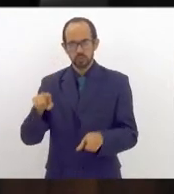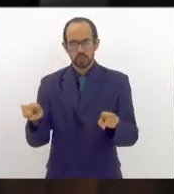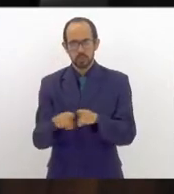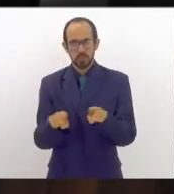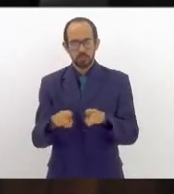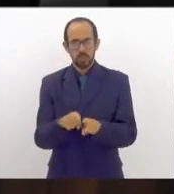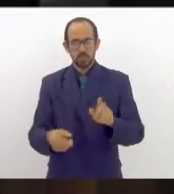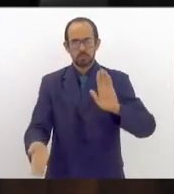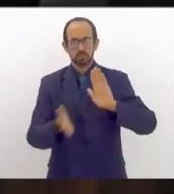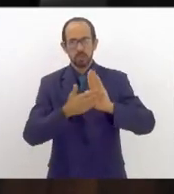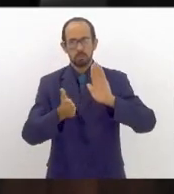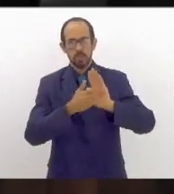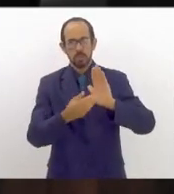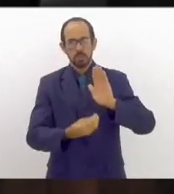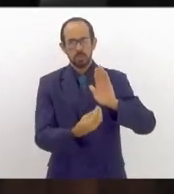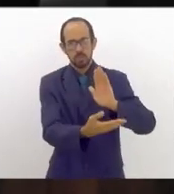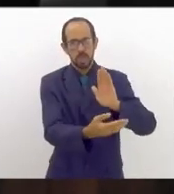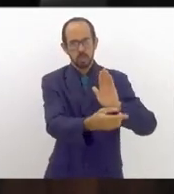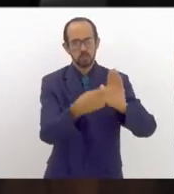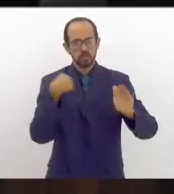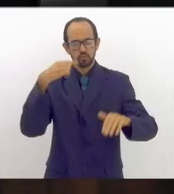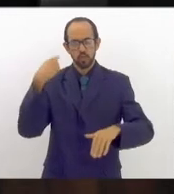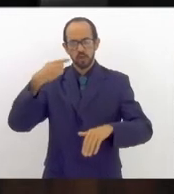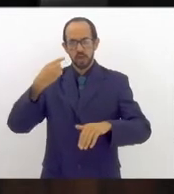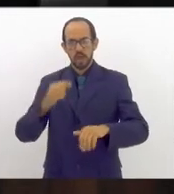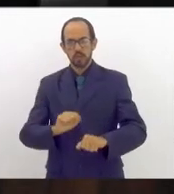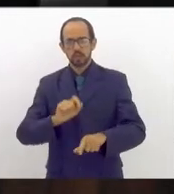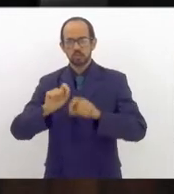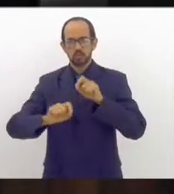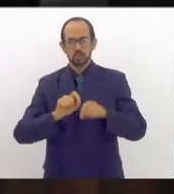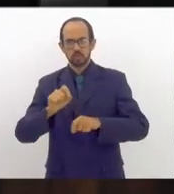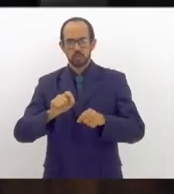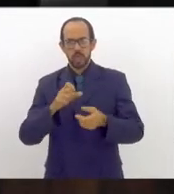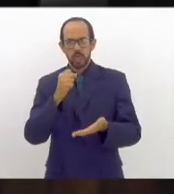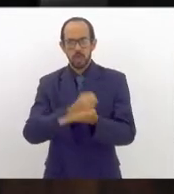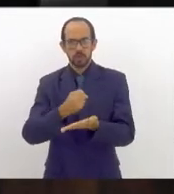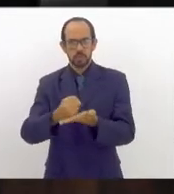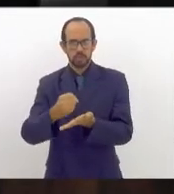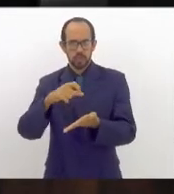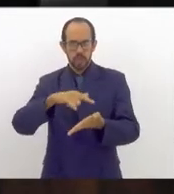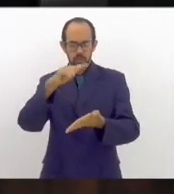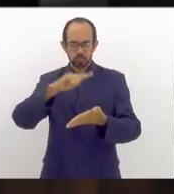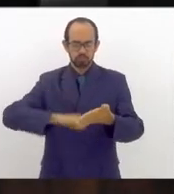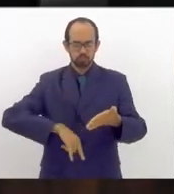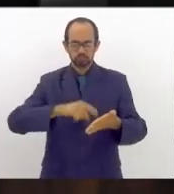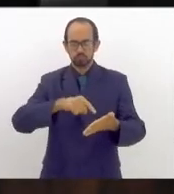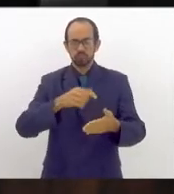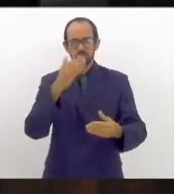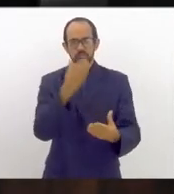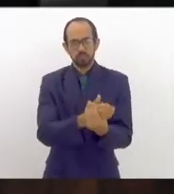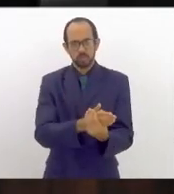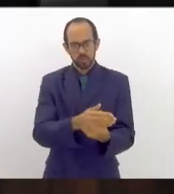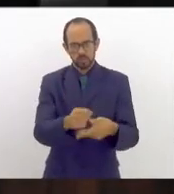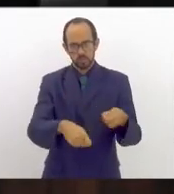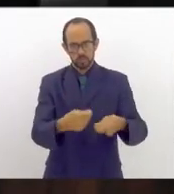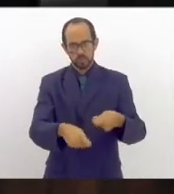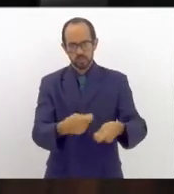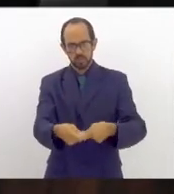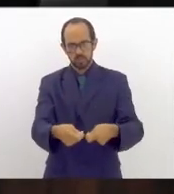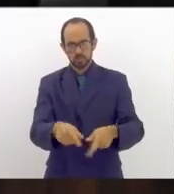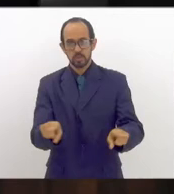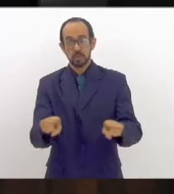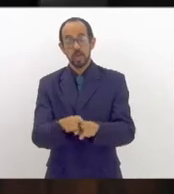a proposta que dá aos advogados a prerrogativas de autenticar documentos de clientes em processo administrativo é preciso aproveitar